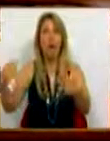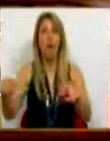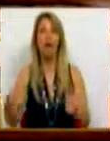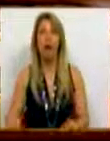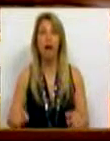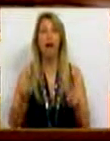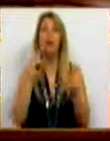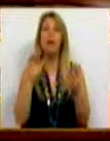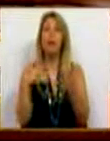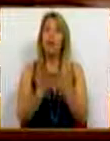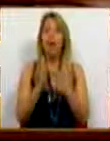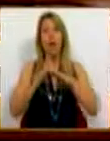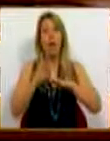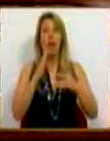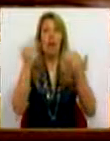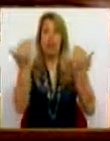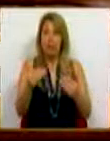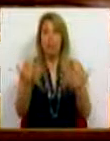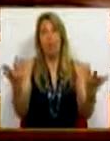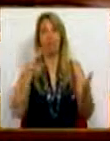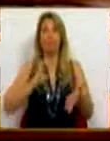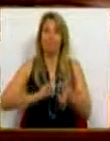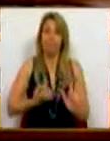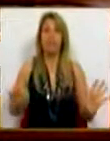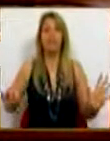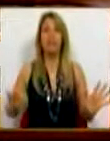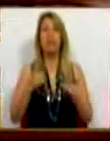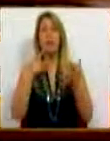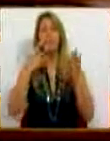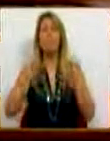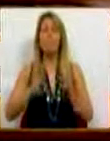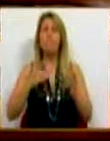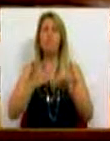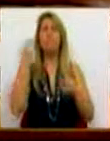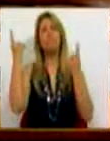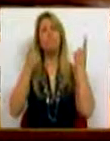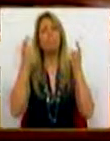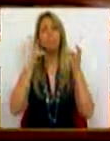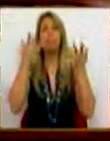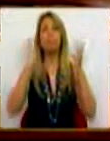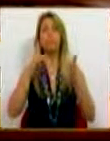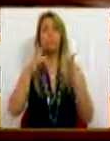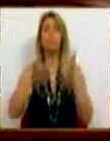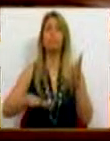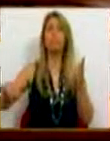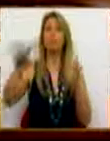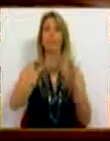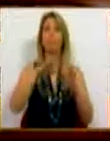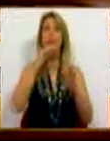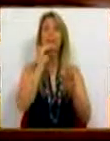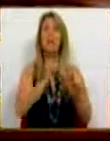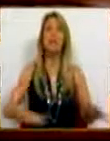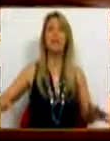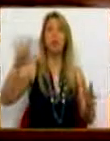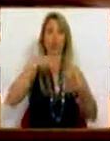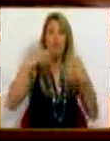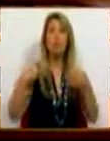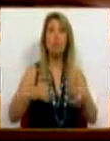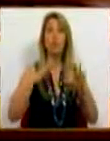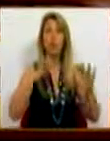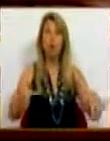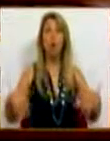mas restrito, sentimos a necessidade de desenhar um instrumento dirigido a todo o território que possa, no limite, ser